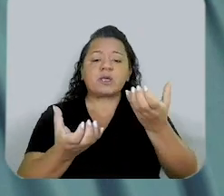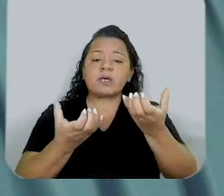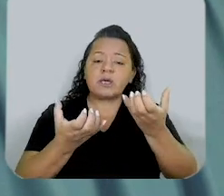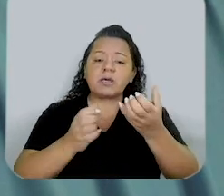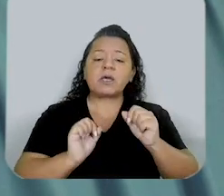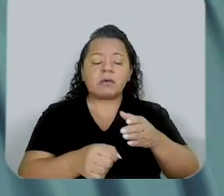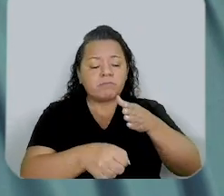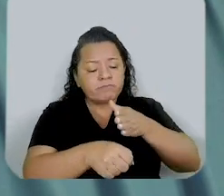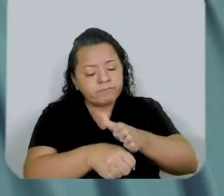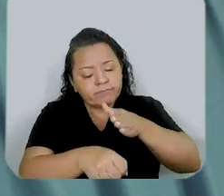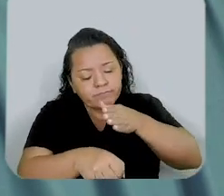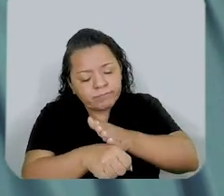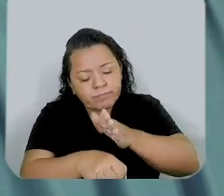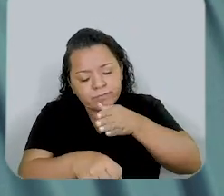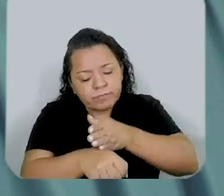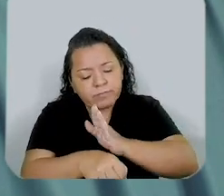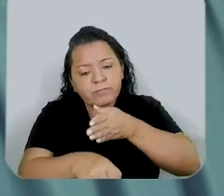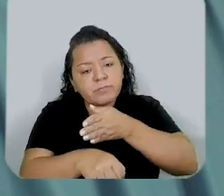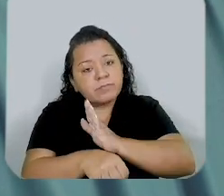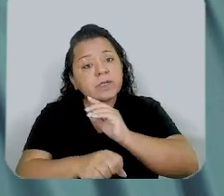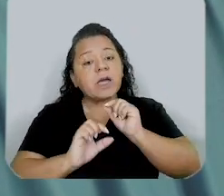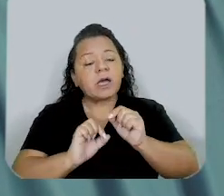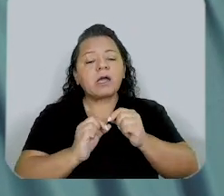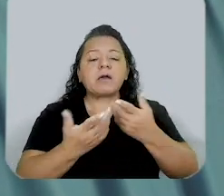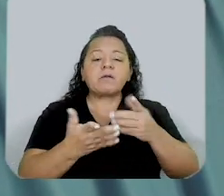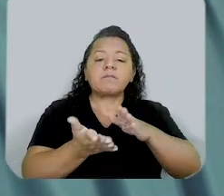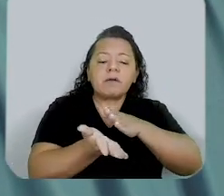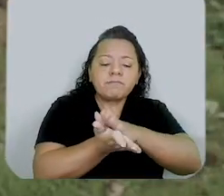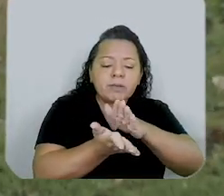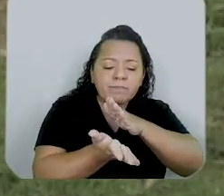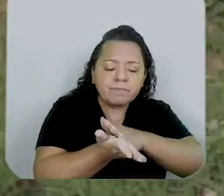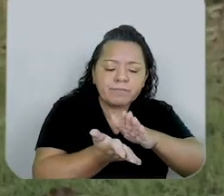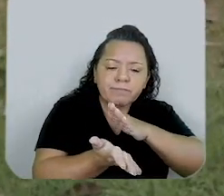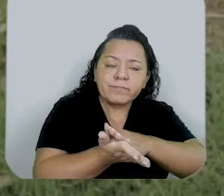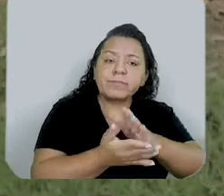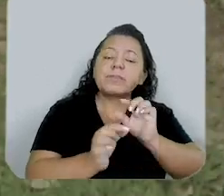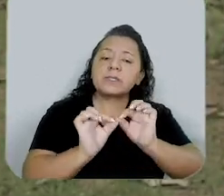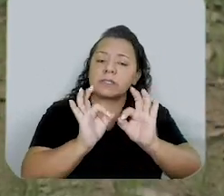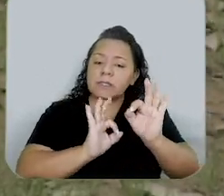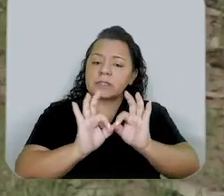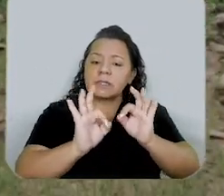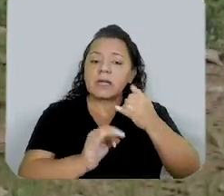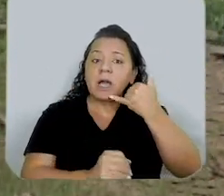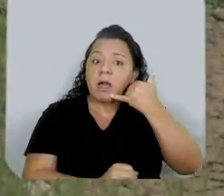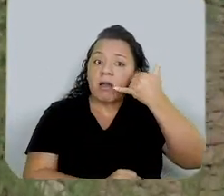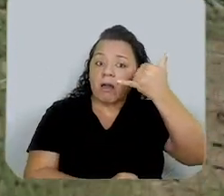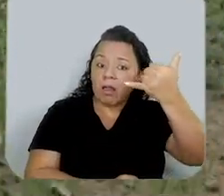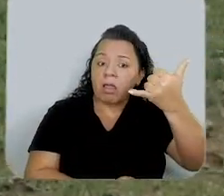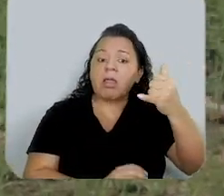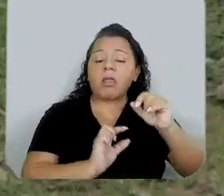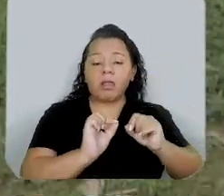de papo aqui, tu vai pegar? Vou sim, daqui a pouco eu tô chegando aí.